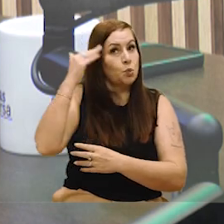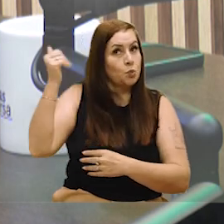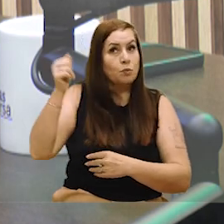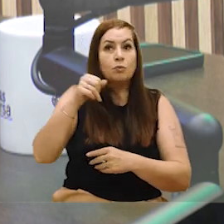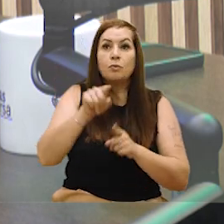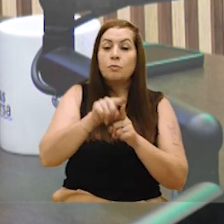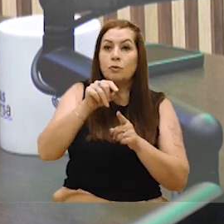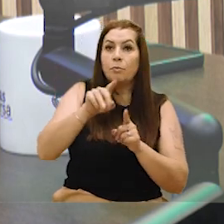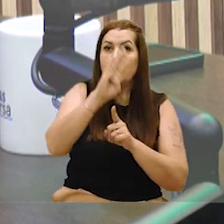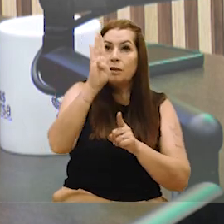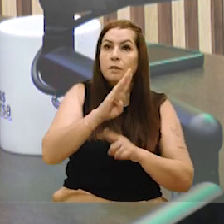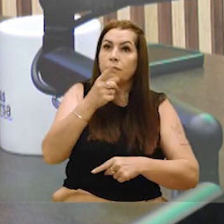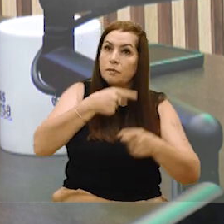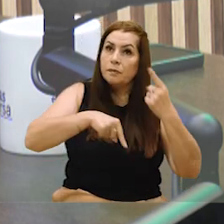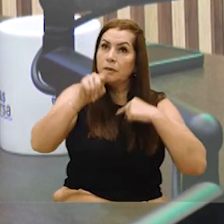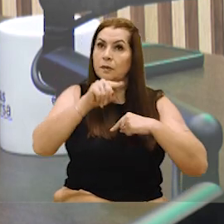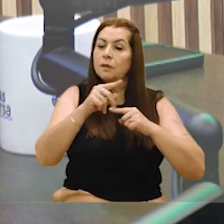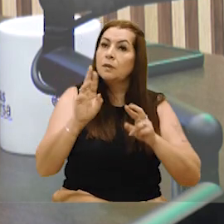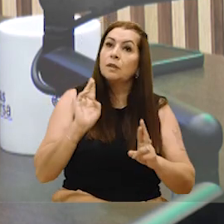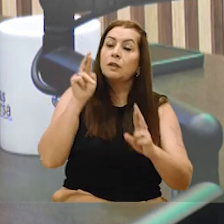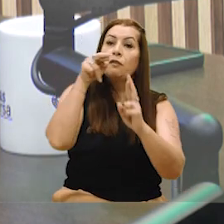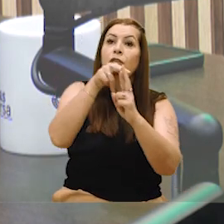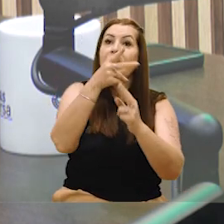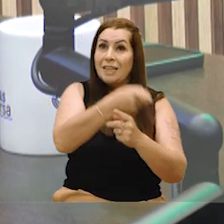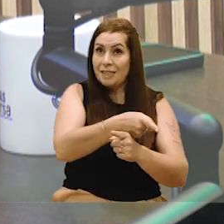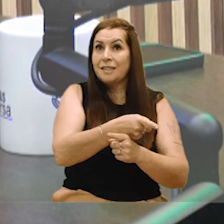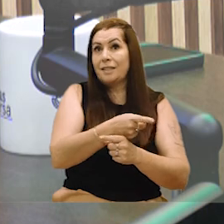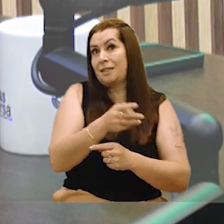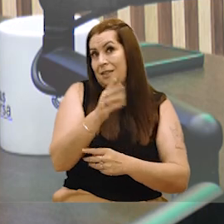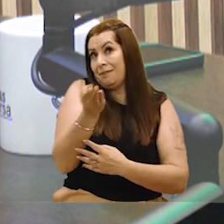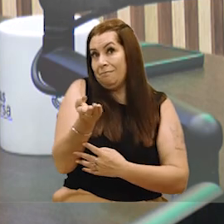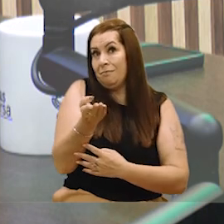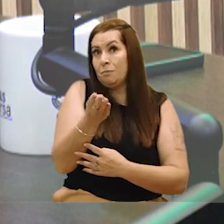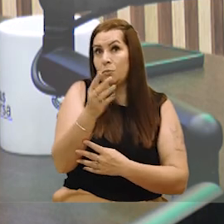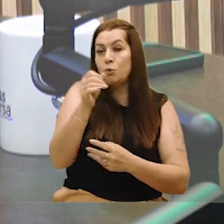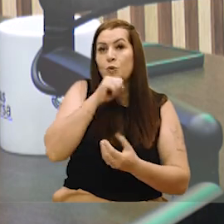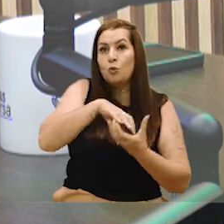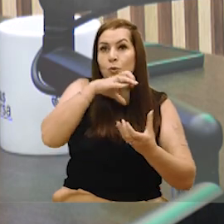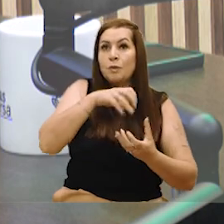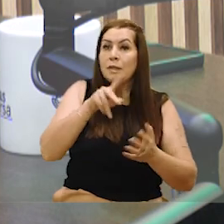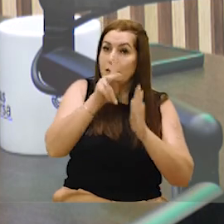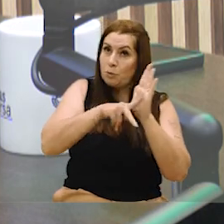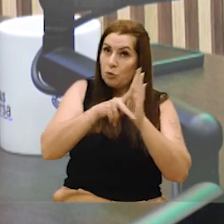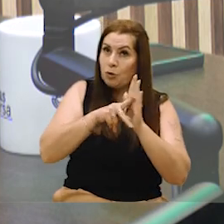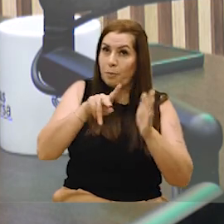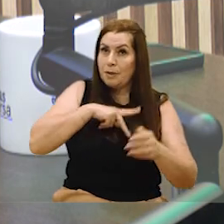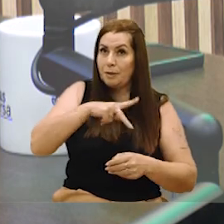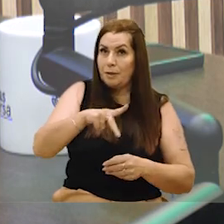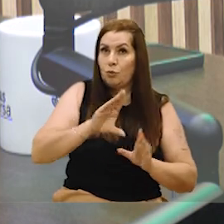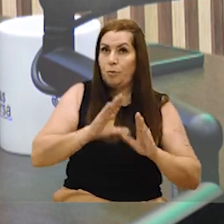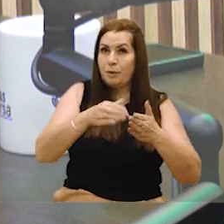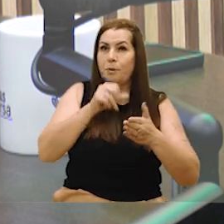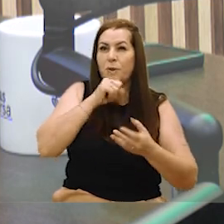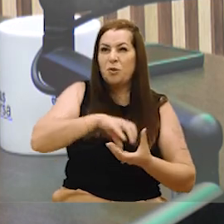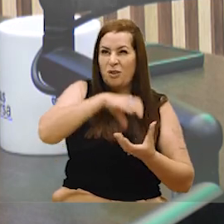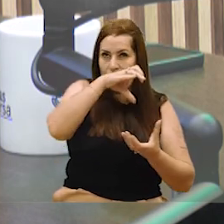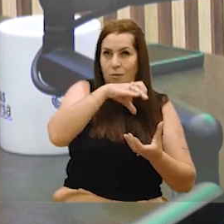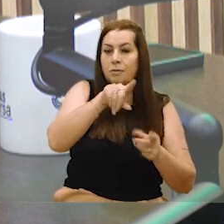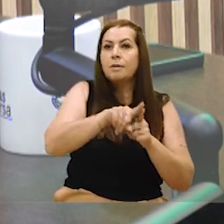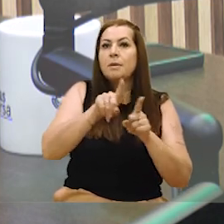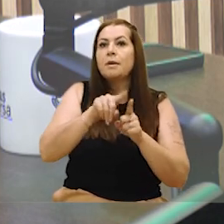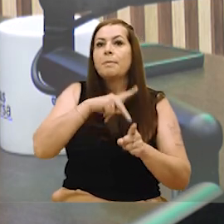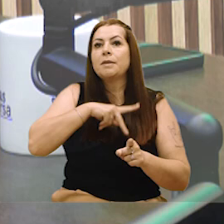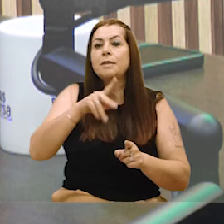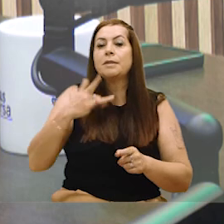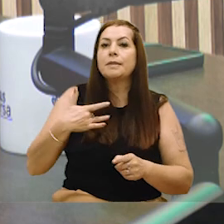Brasil. Caxias do Sul se tornará referência no cuidado do idoso. E esse é o projeto que eu abracei enquanto presidente da Comissão da Pessoa Idosa,